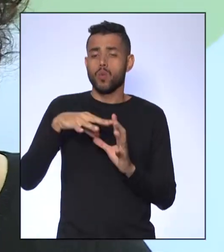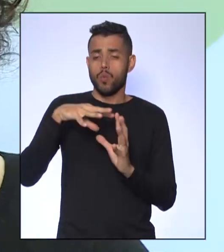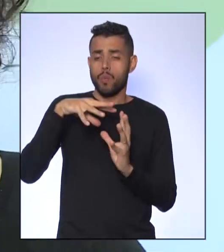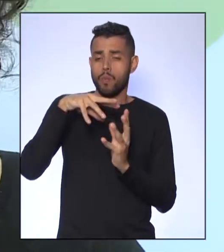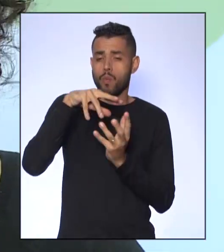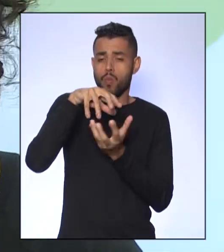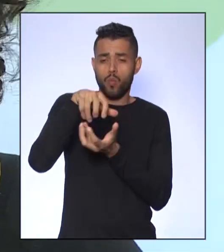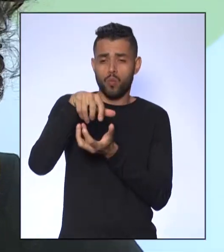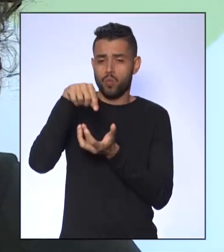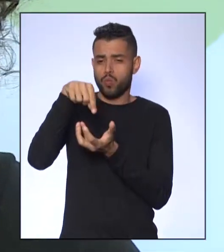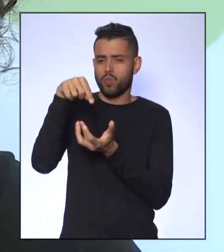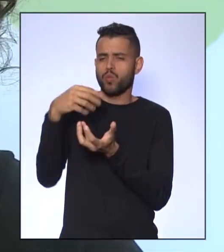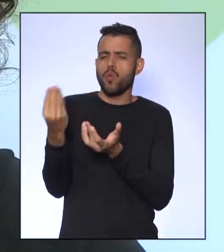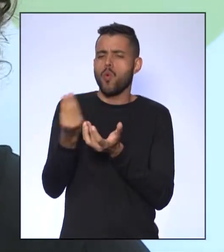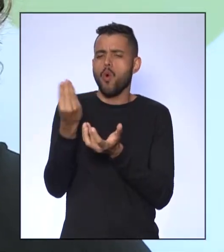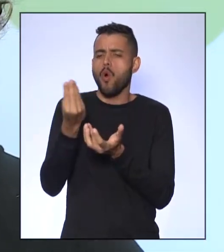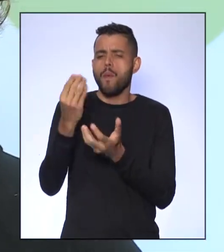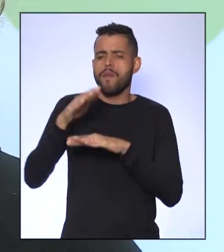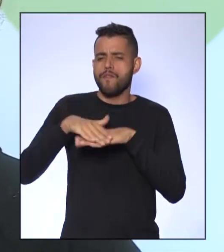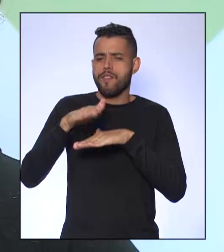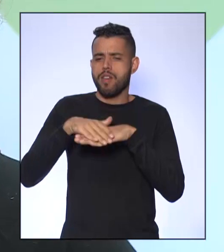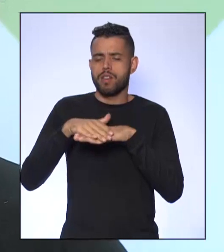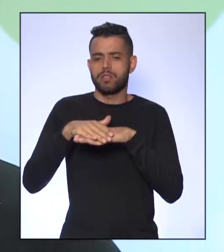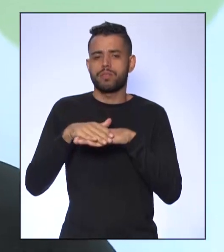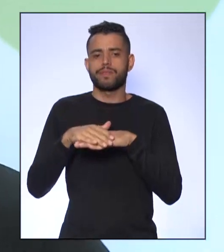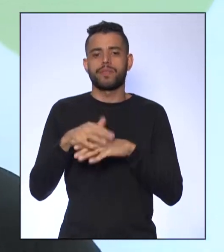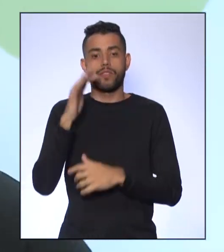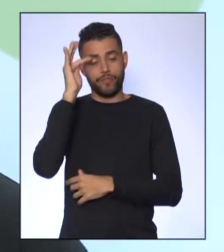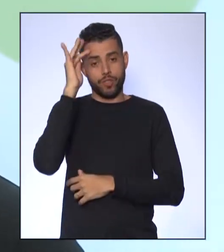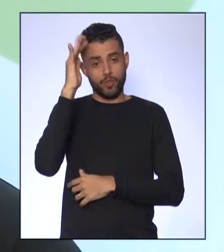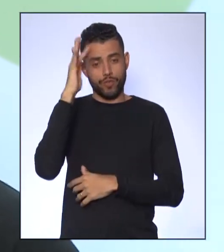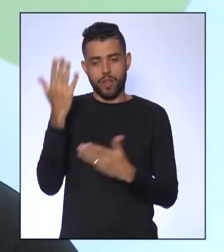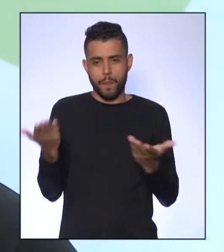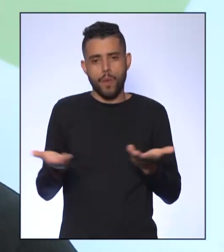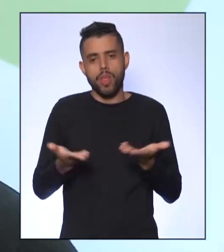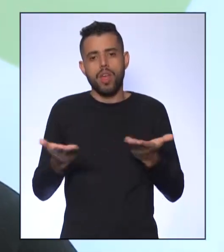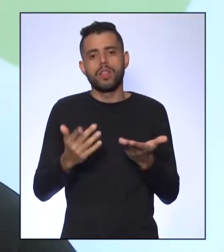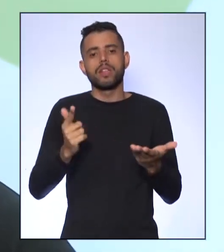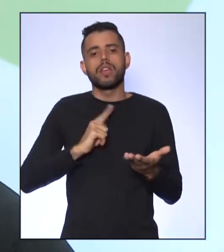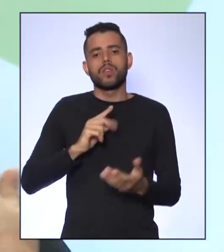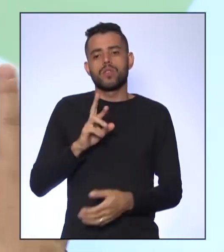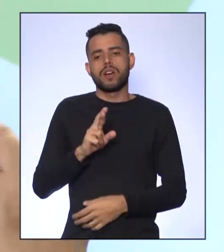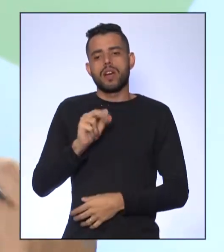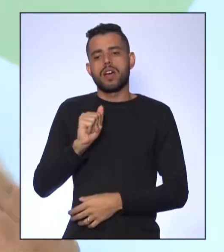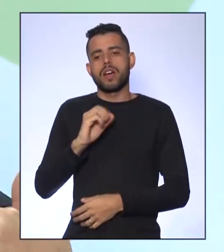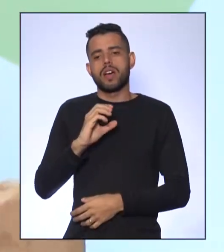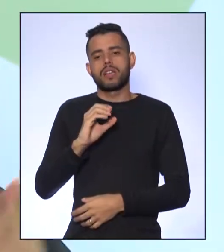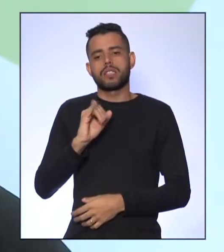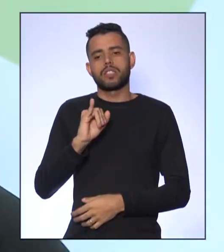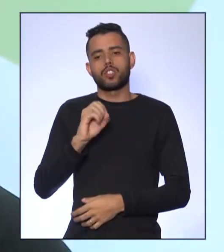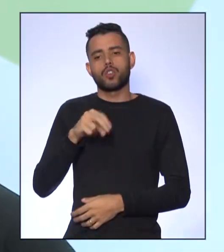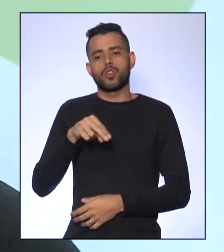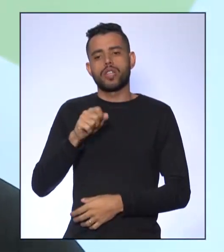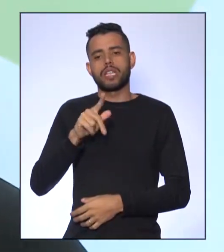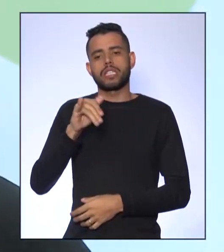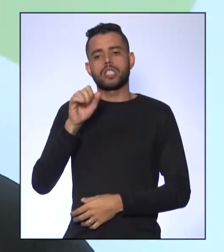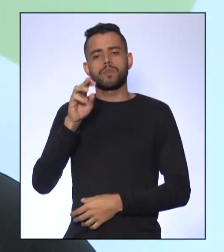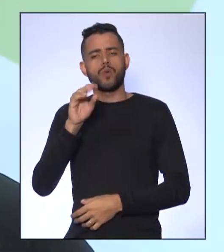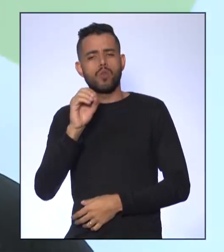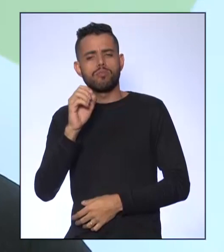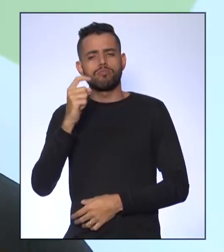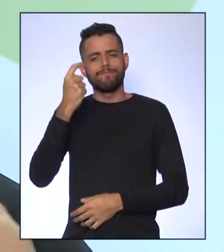feito a partir da natureza. Na filosofia moderna, nós temos o racionalismo, aí vocês vão lembrar lá do